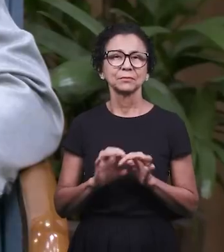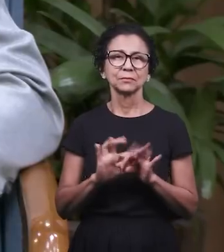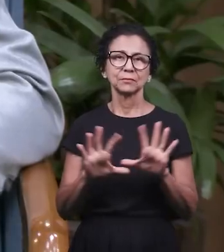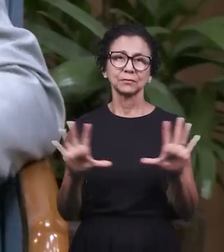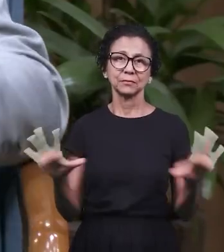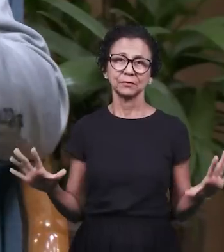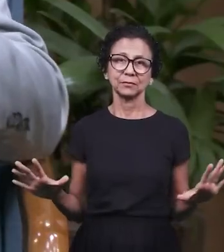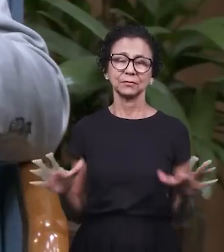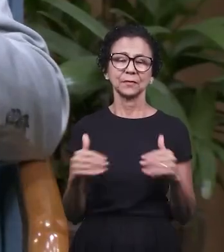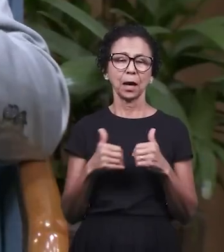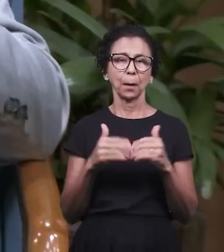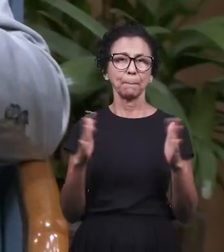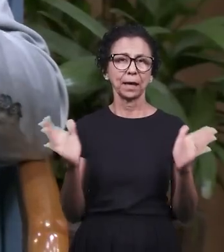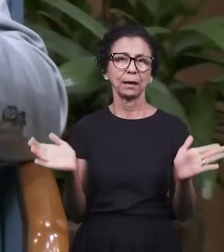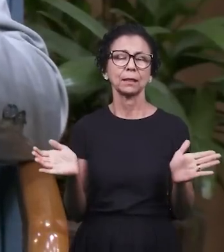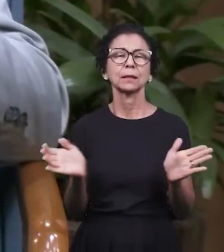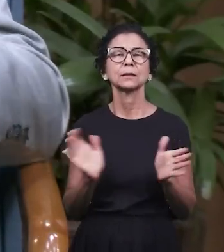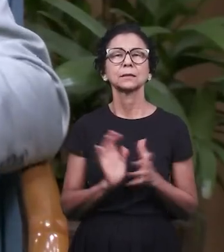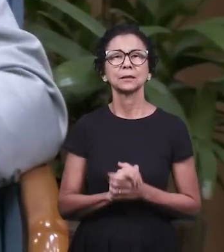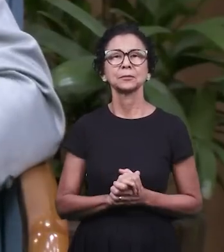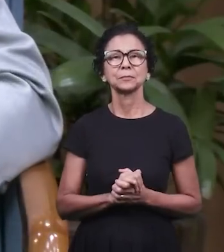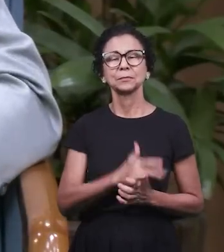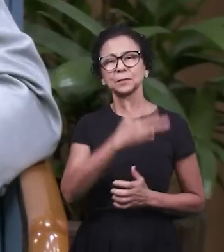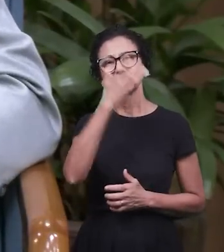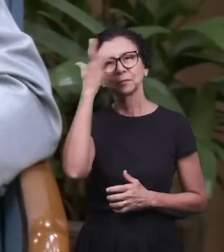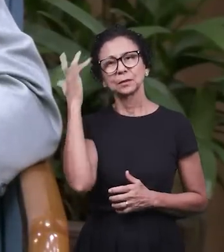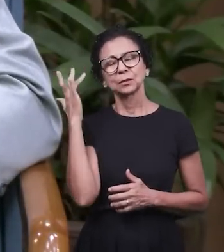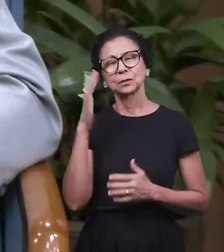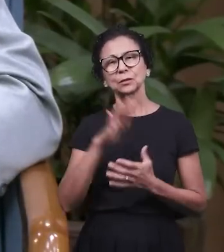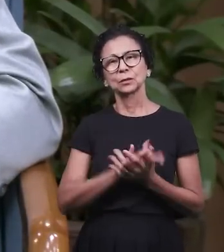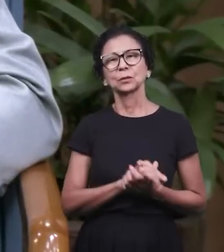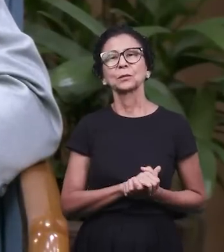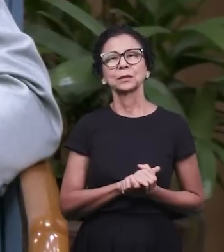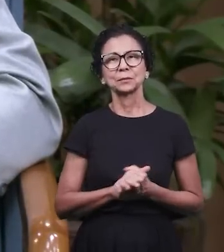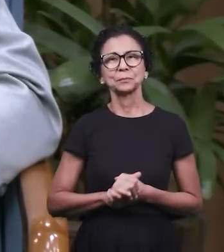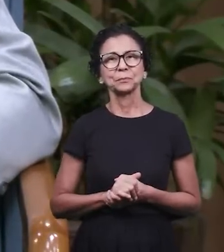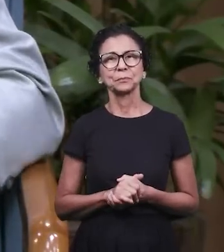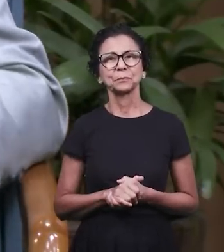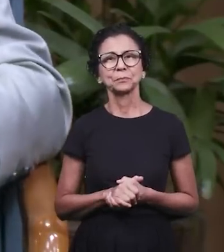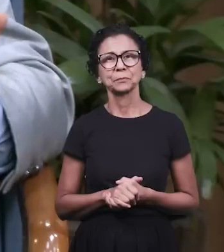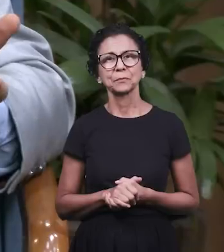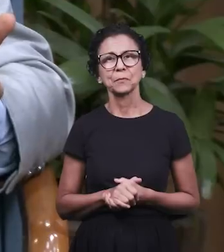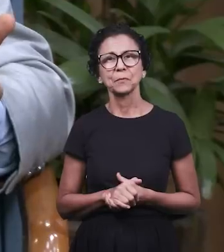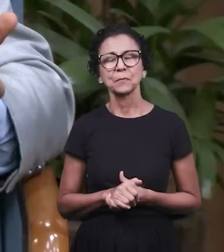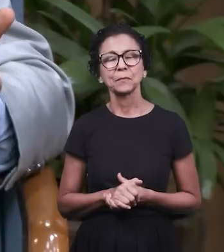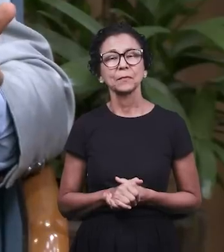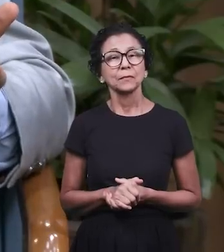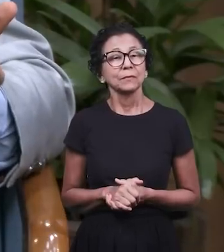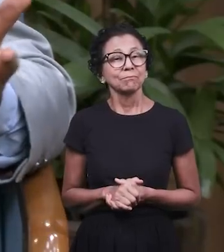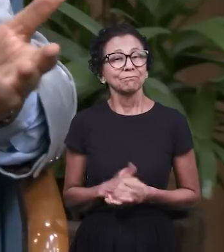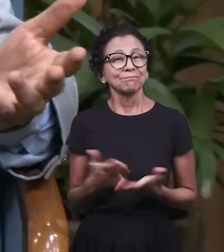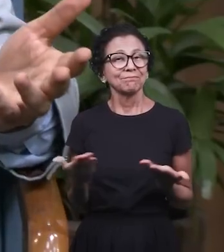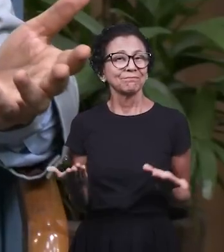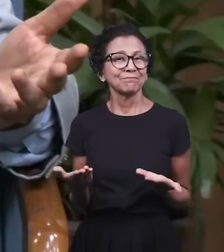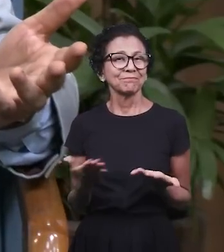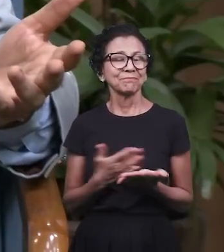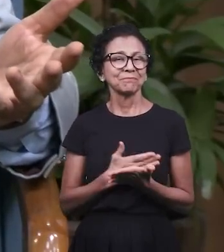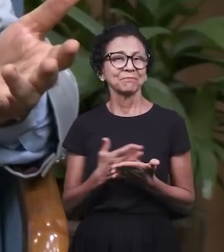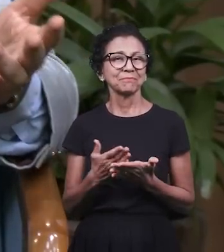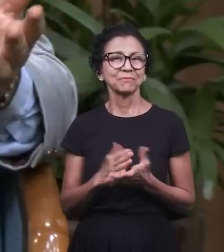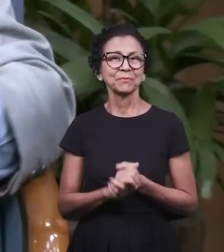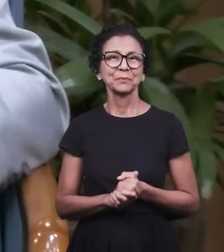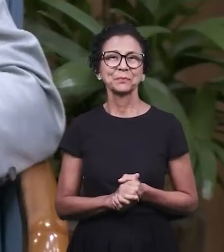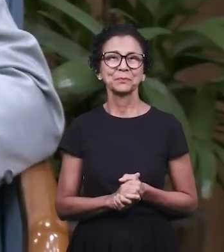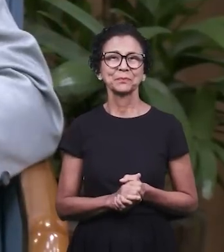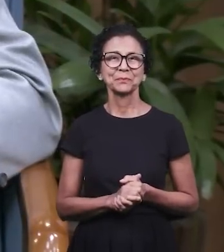pessoas que têm a sua antena apontada para o satélite da Sky. E nós estamos com alegria começando mais uma